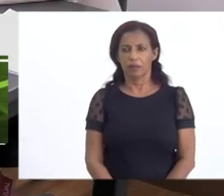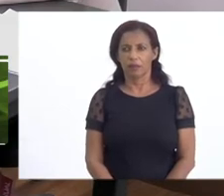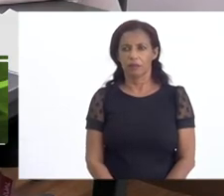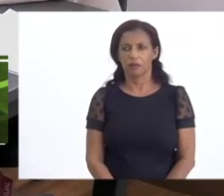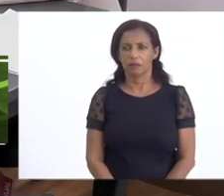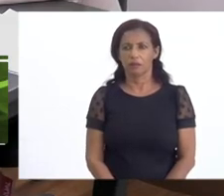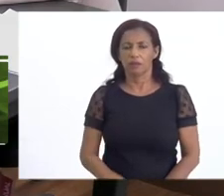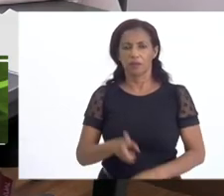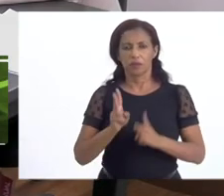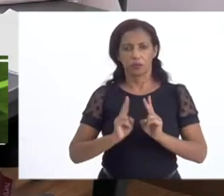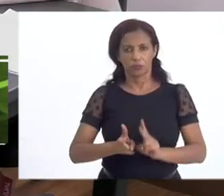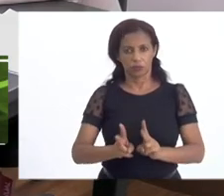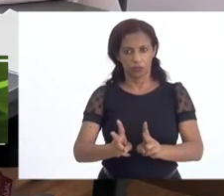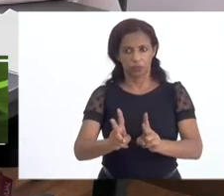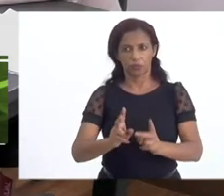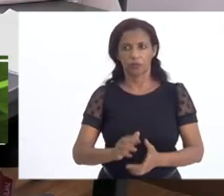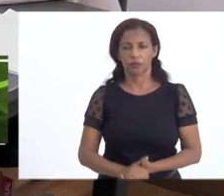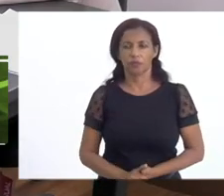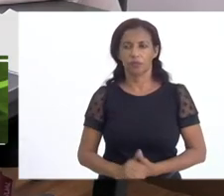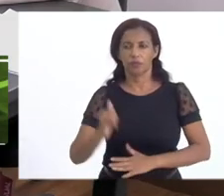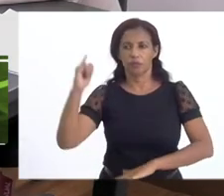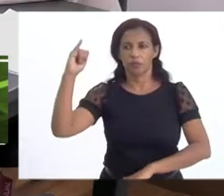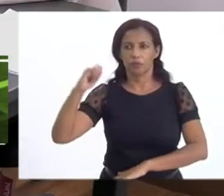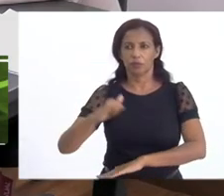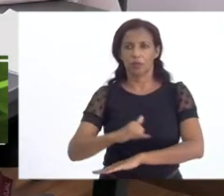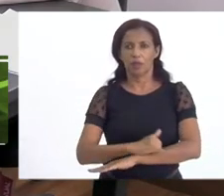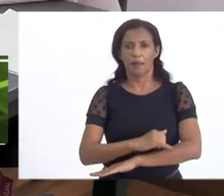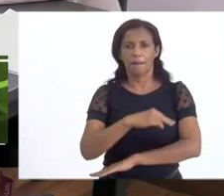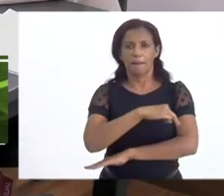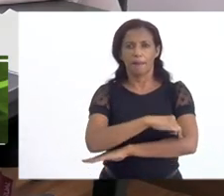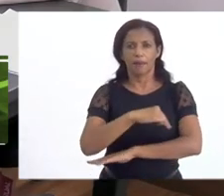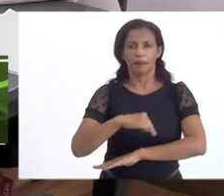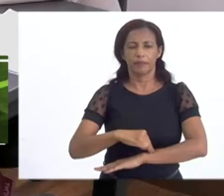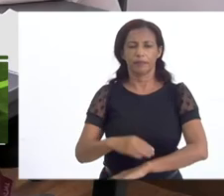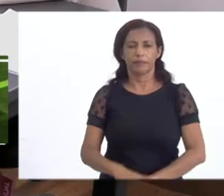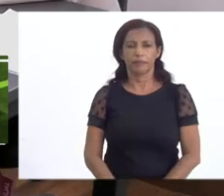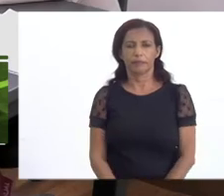Dando continuidade, o aeroporto de Macaé.